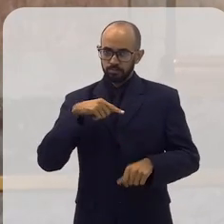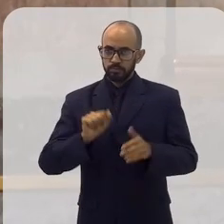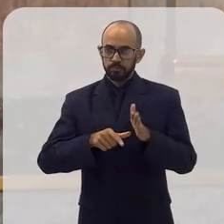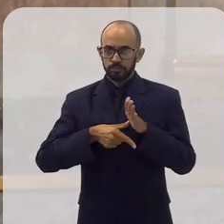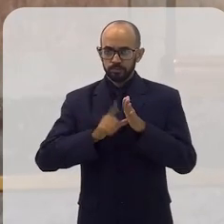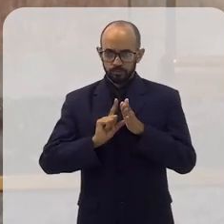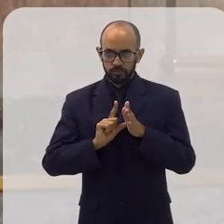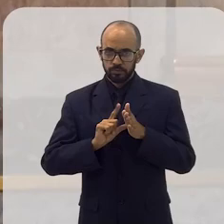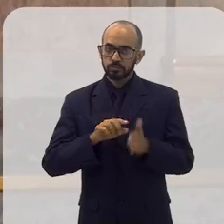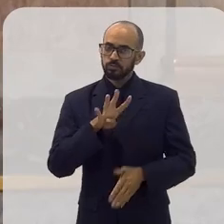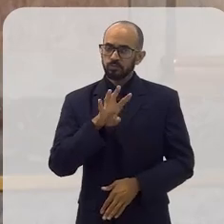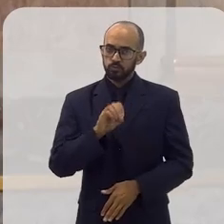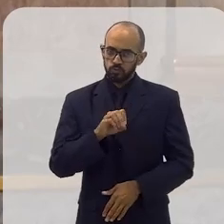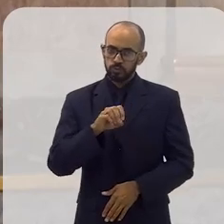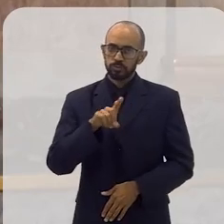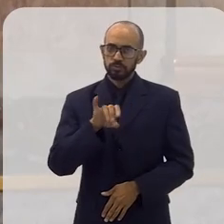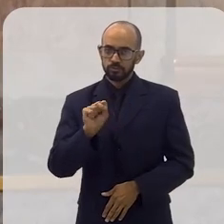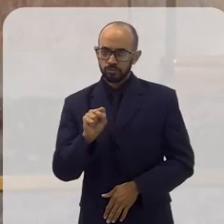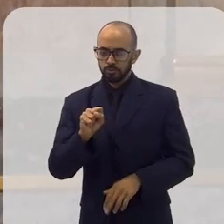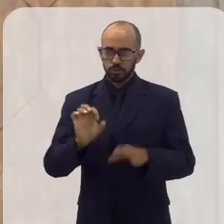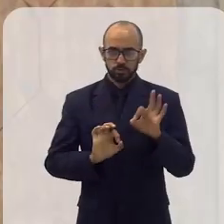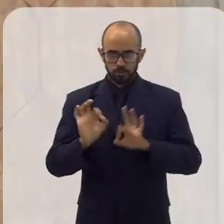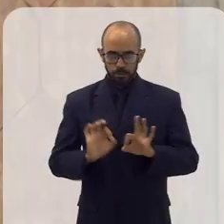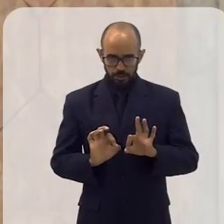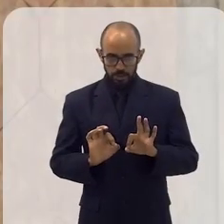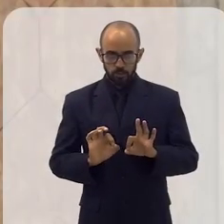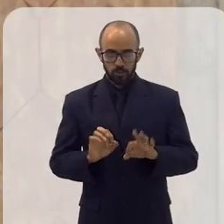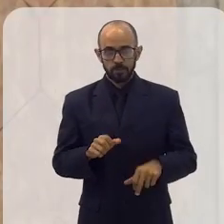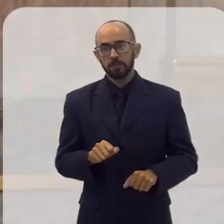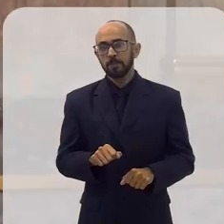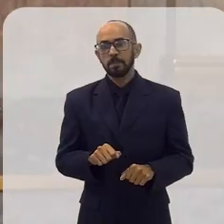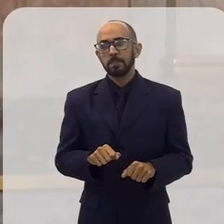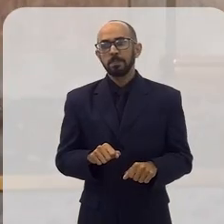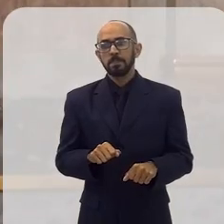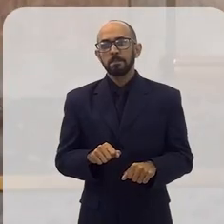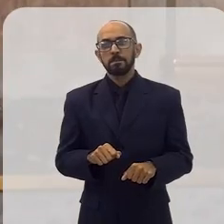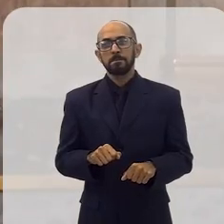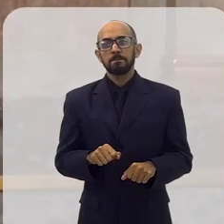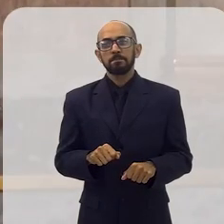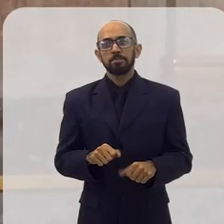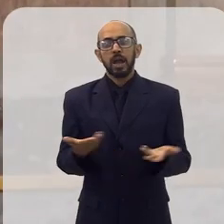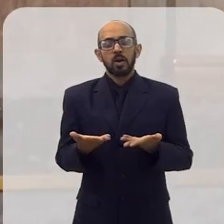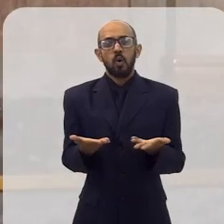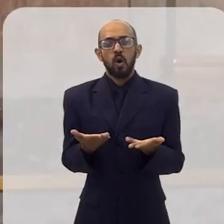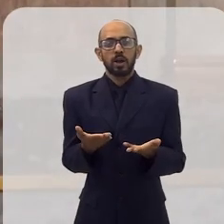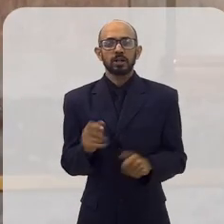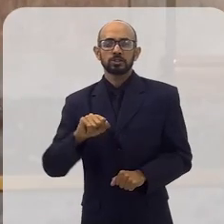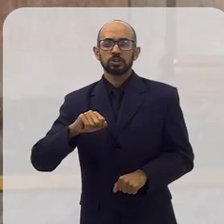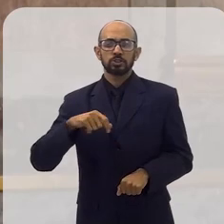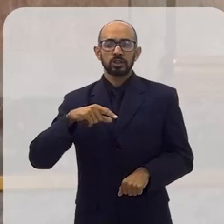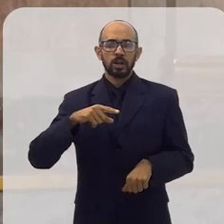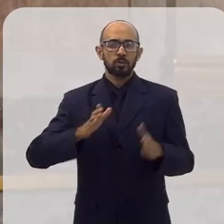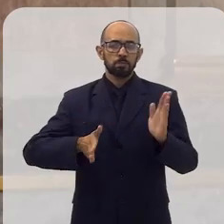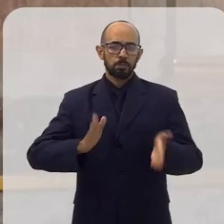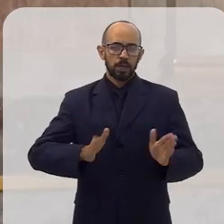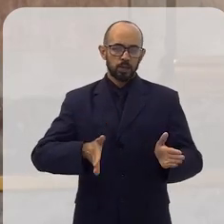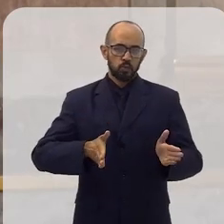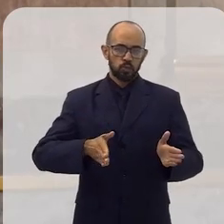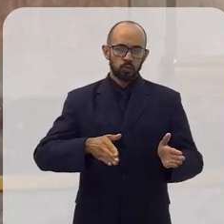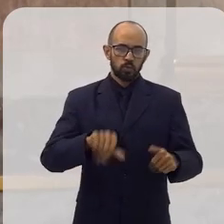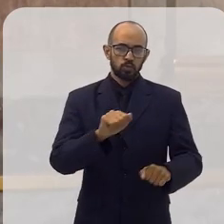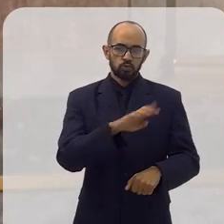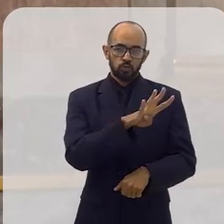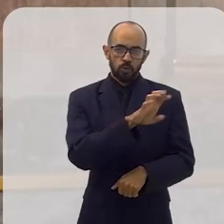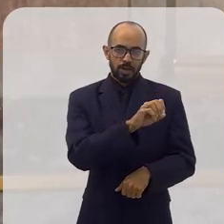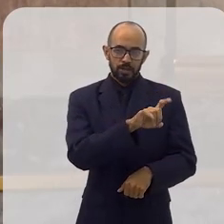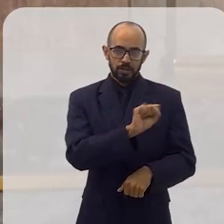são antecipadas de um quaresma, uma preparação. Aí, agora nós estamos no período